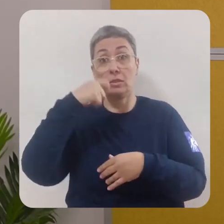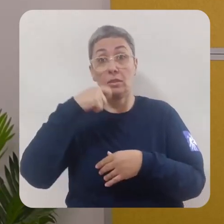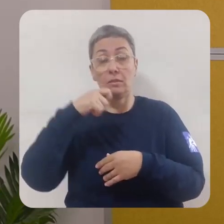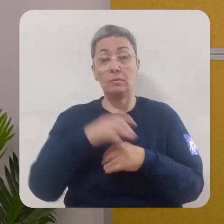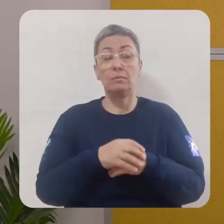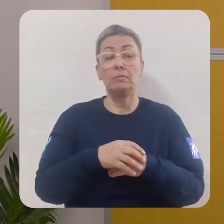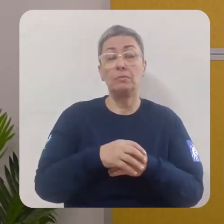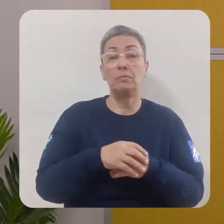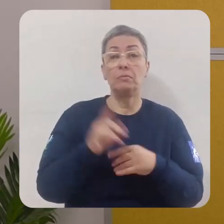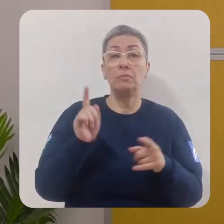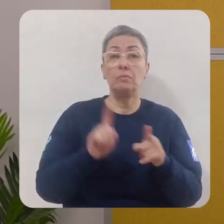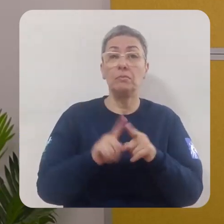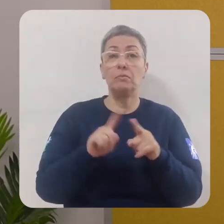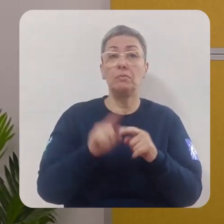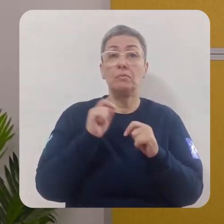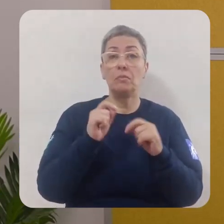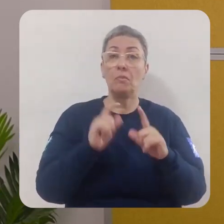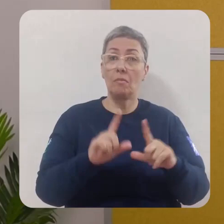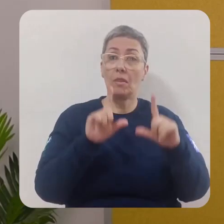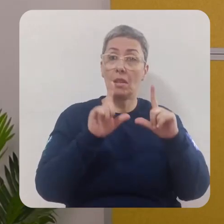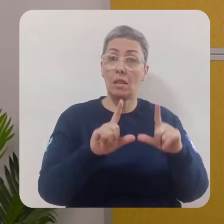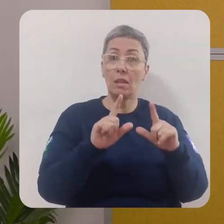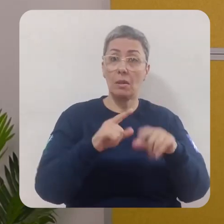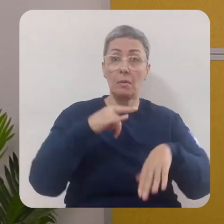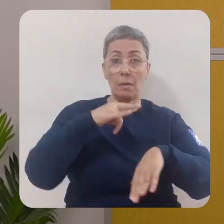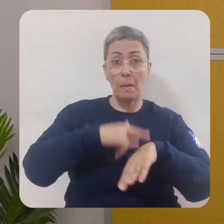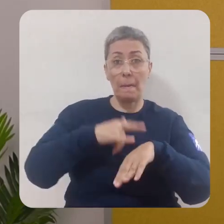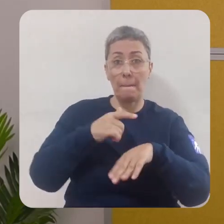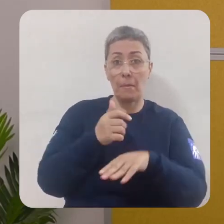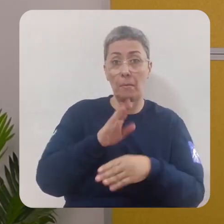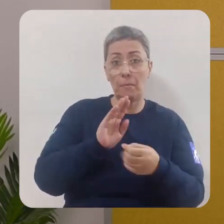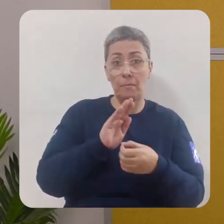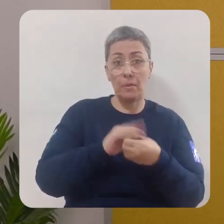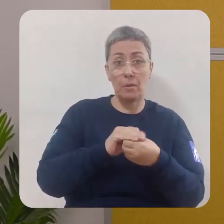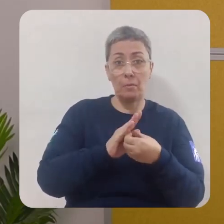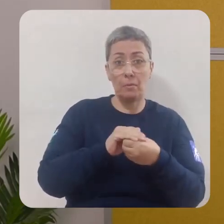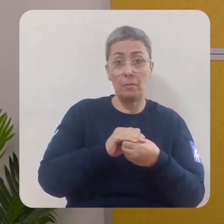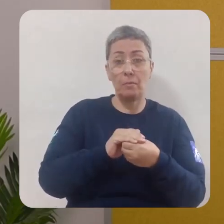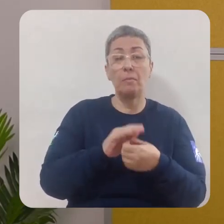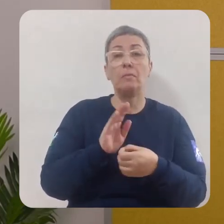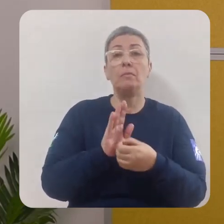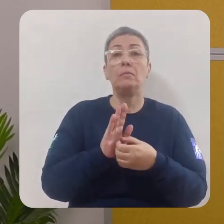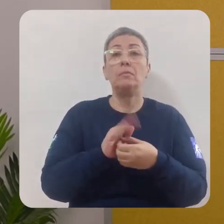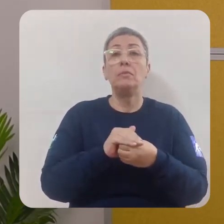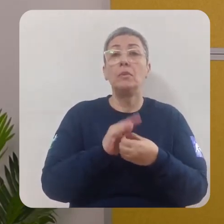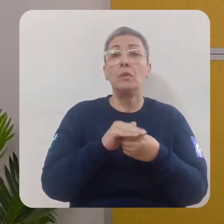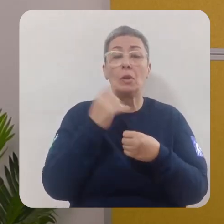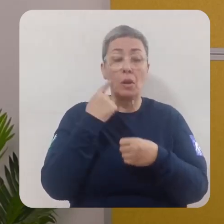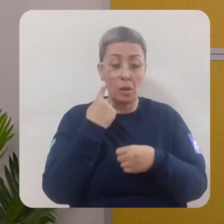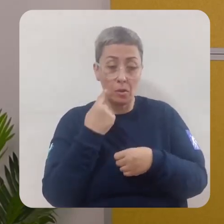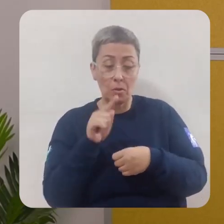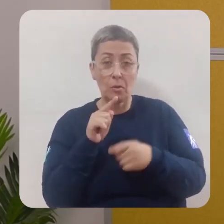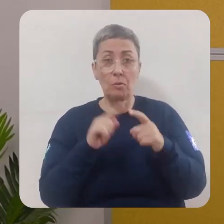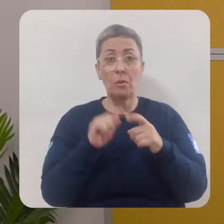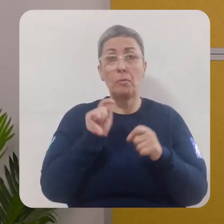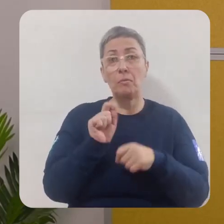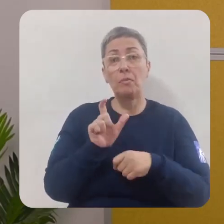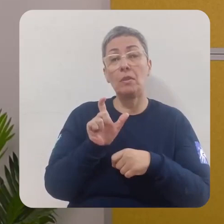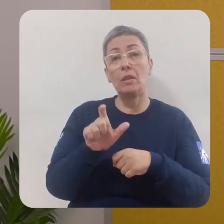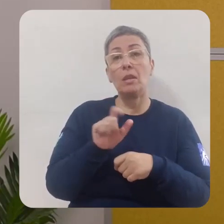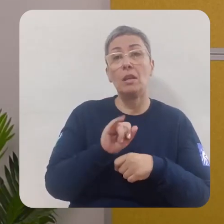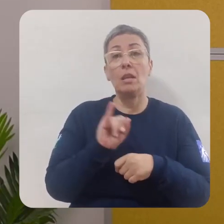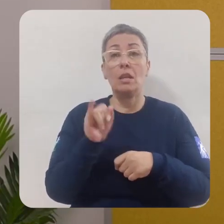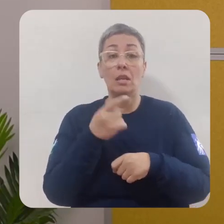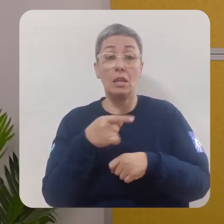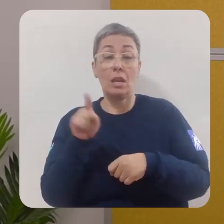os dentes. Nós temos imagem da privada, uma criança olhando para a privada com a palavra